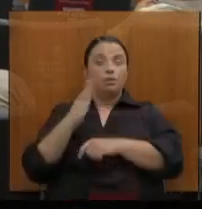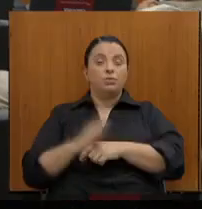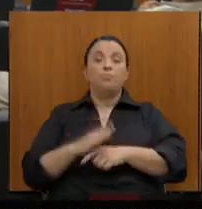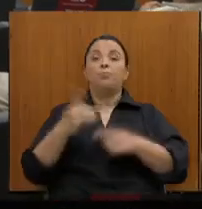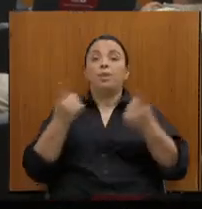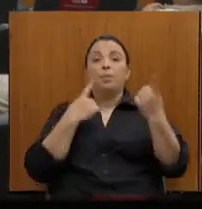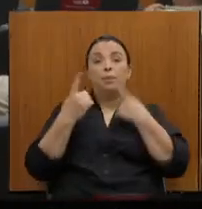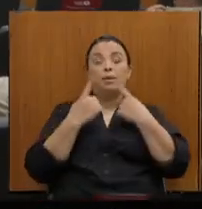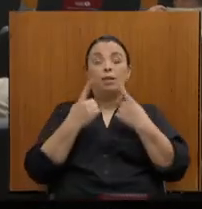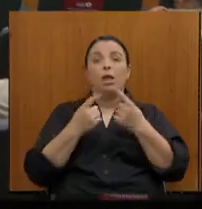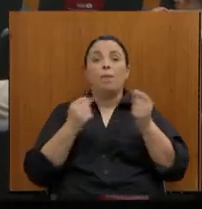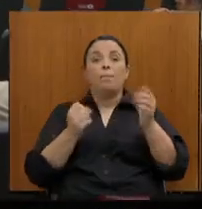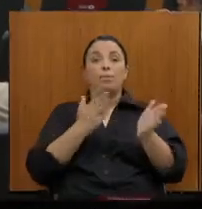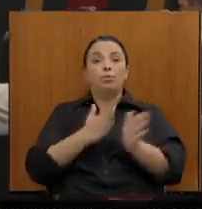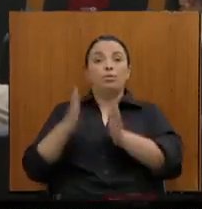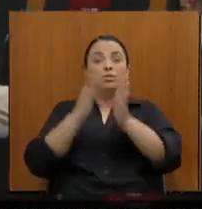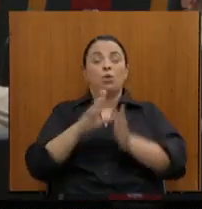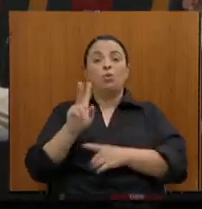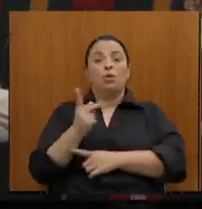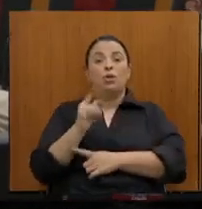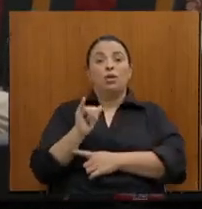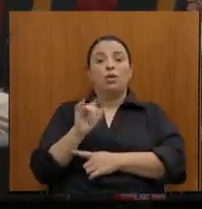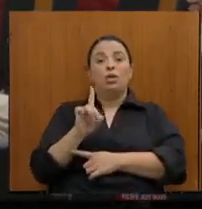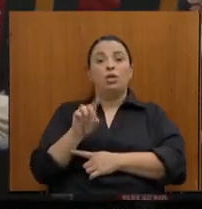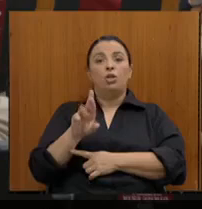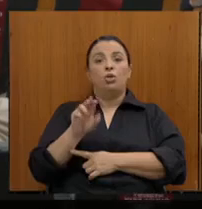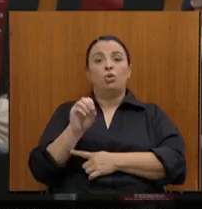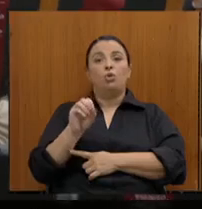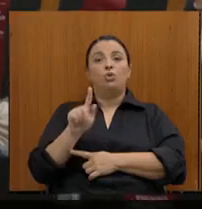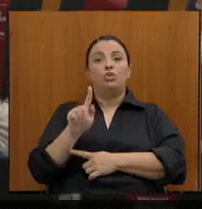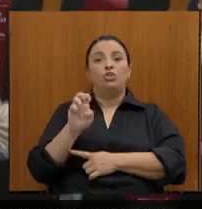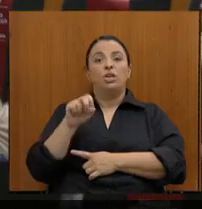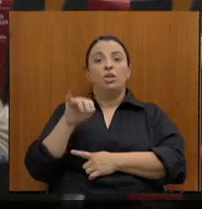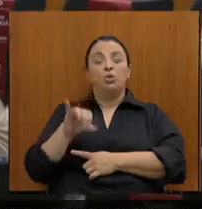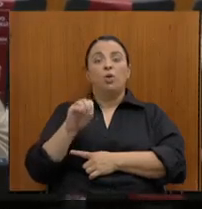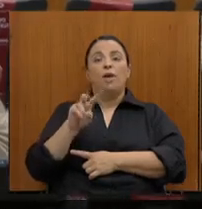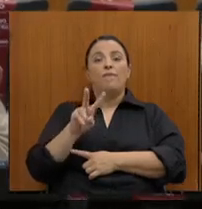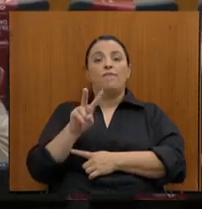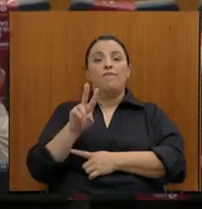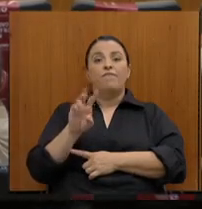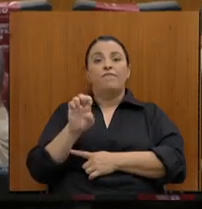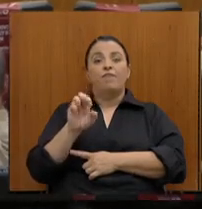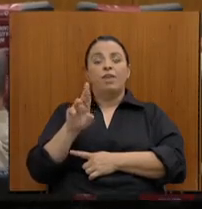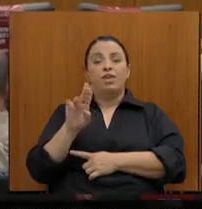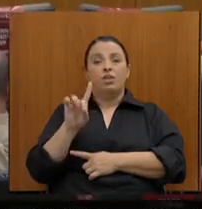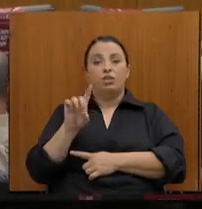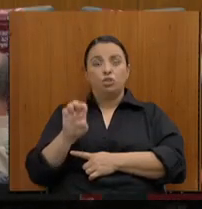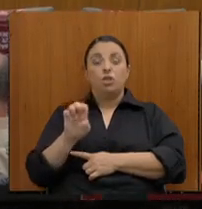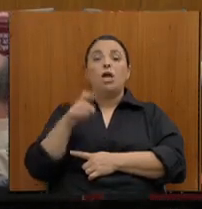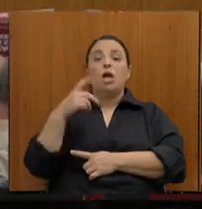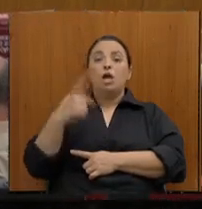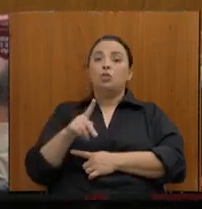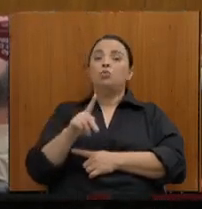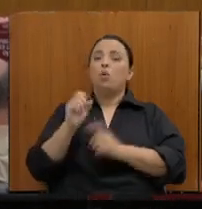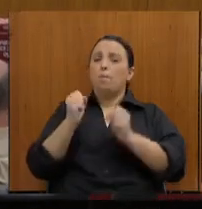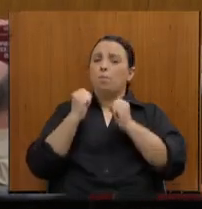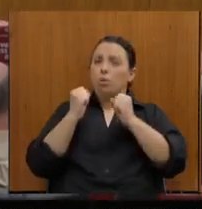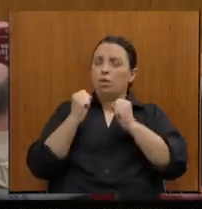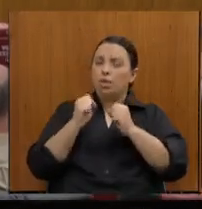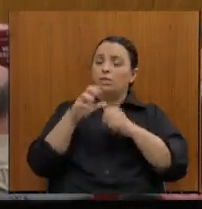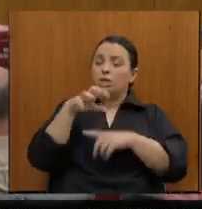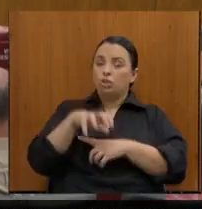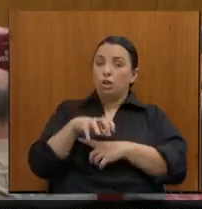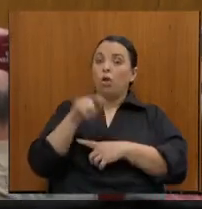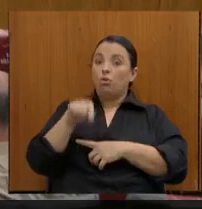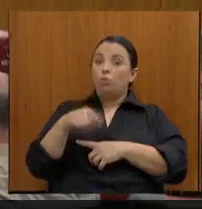produção do hidrogênio Verde nas regiões do Estado conforme suas potencialidades regionais e perspectivas de crescimento econômico